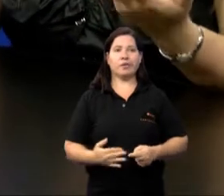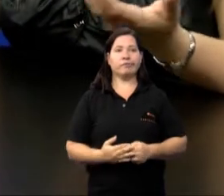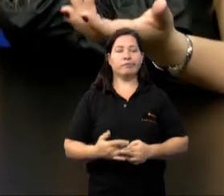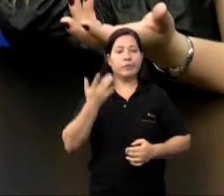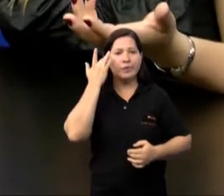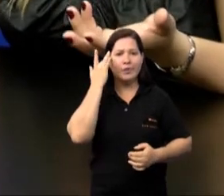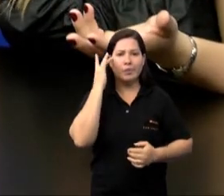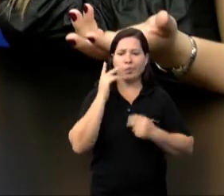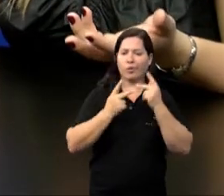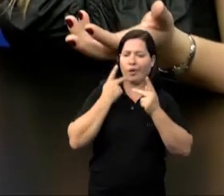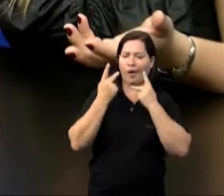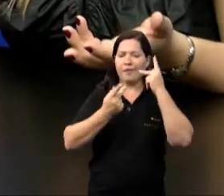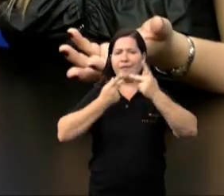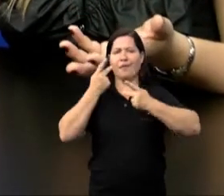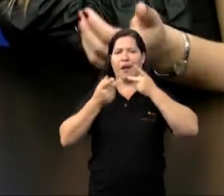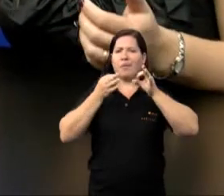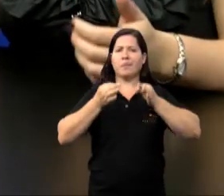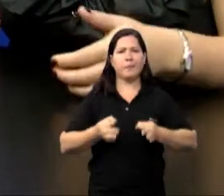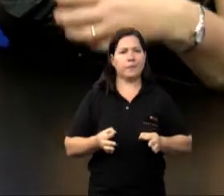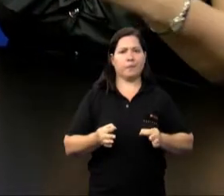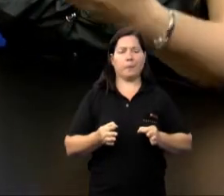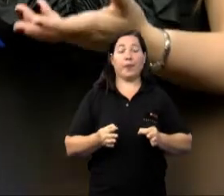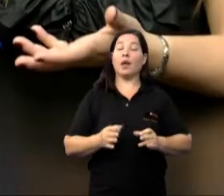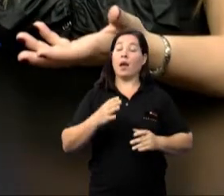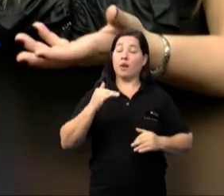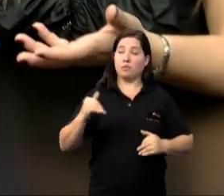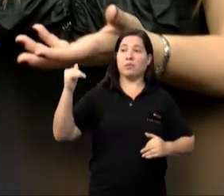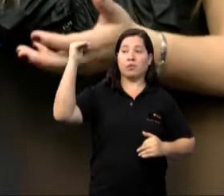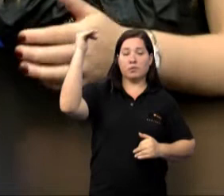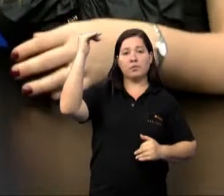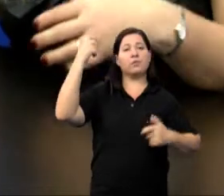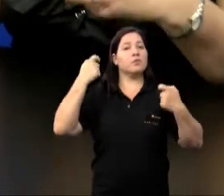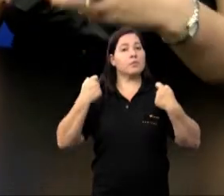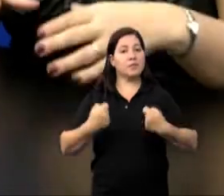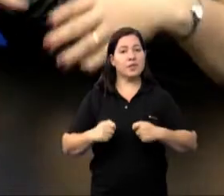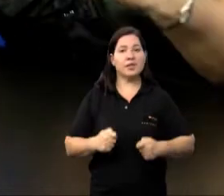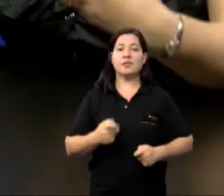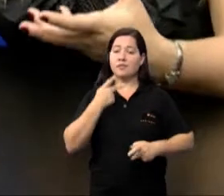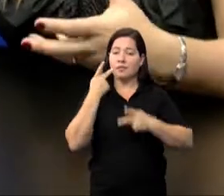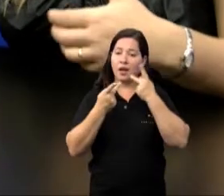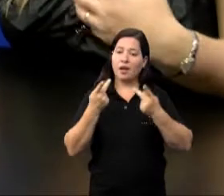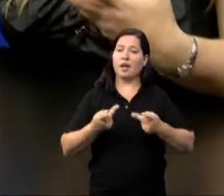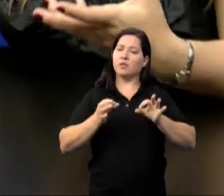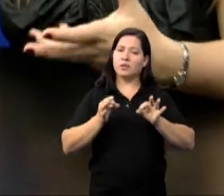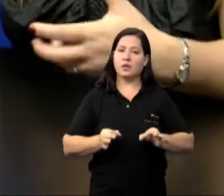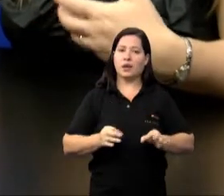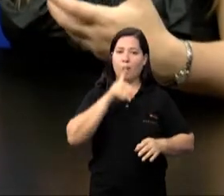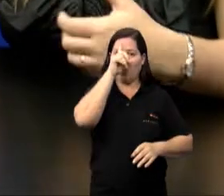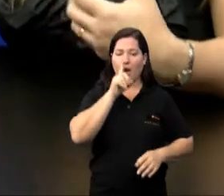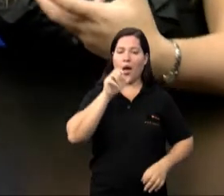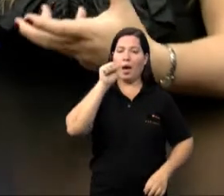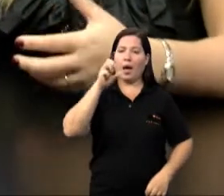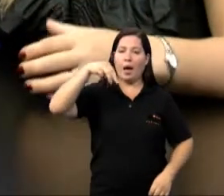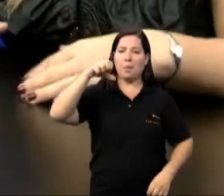é o mediador nesse processo, precisa fazer? Falar amarelo, né? E ela vai compreendendo. Uau, né?